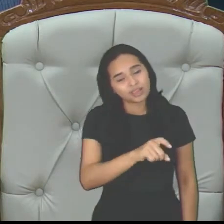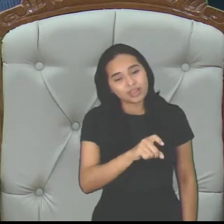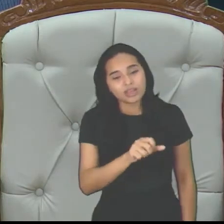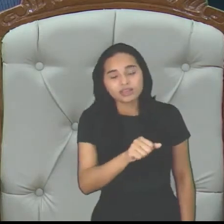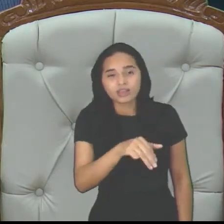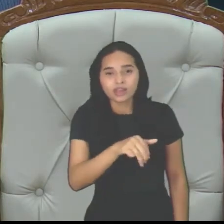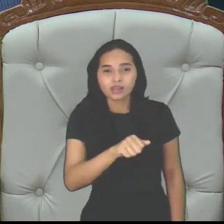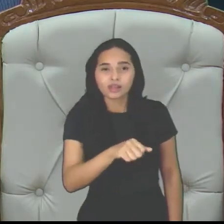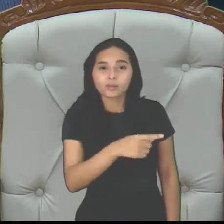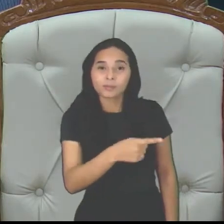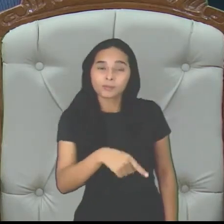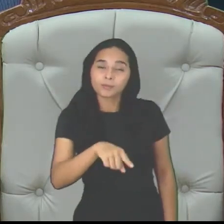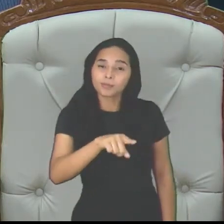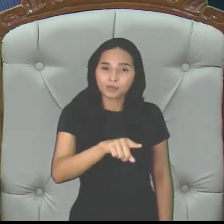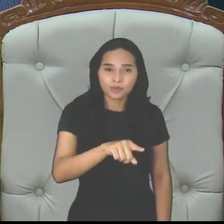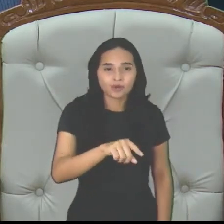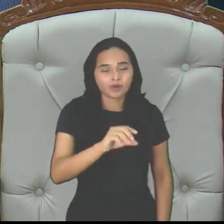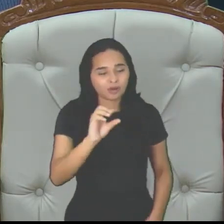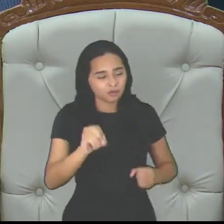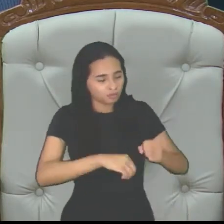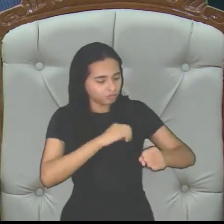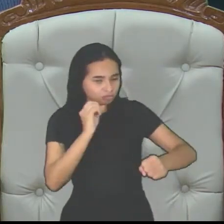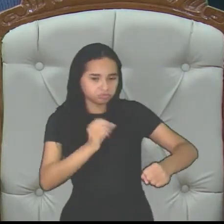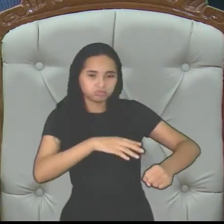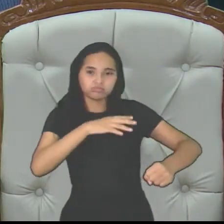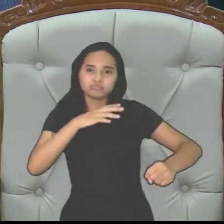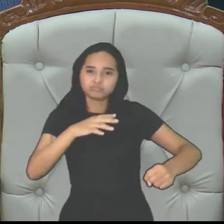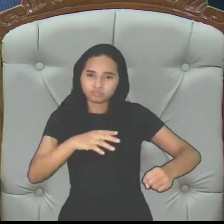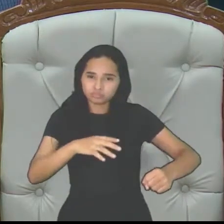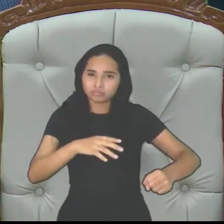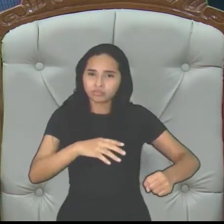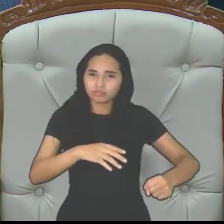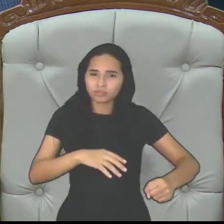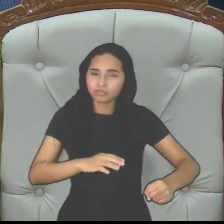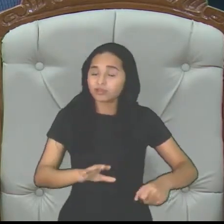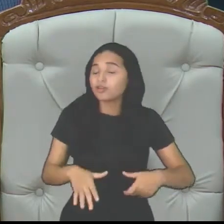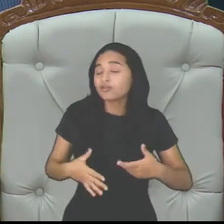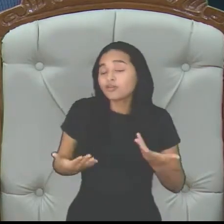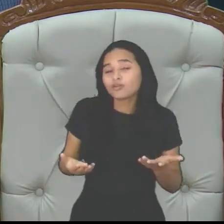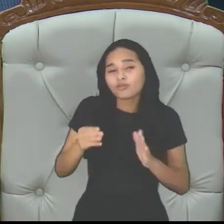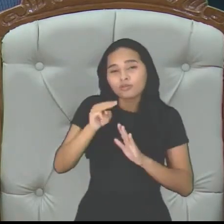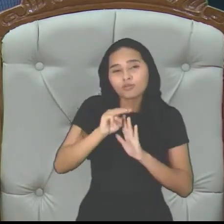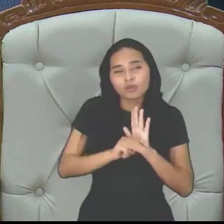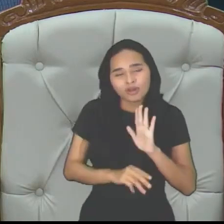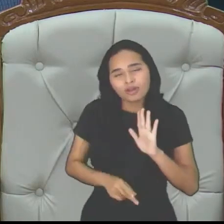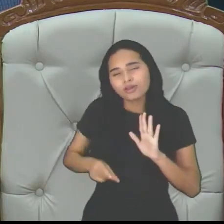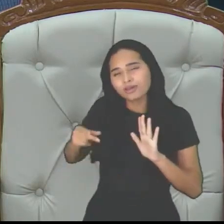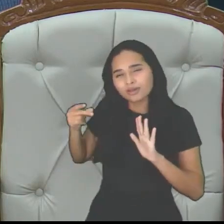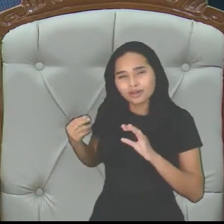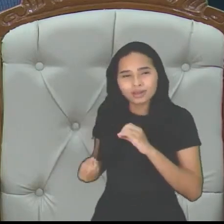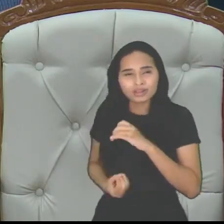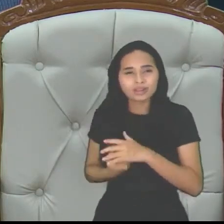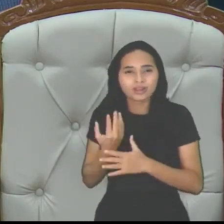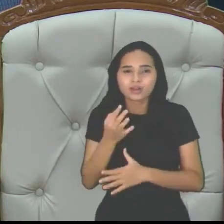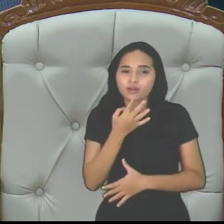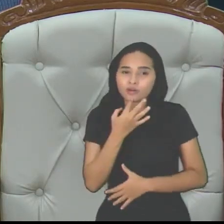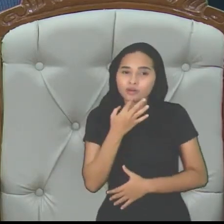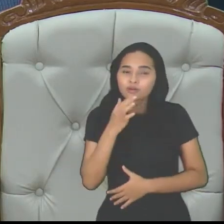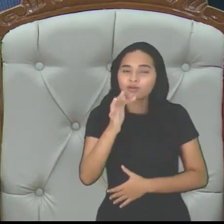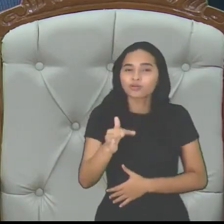xamãs, feiticeiros. E quais os métodos que elas criaram para conhecer o